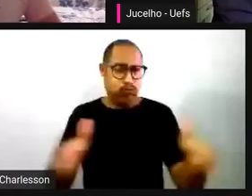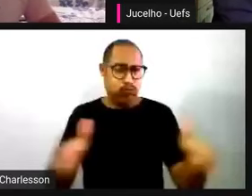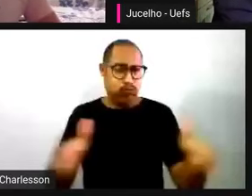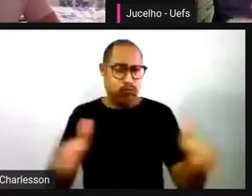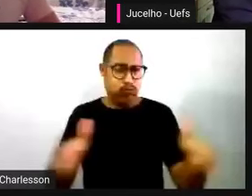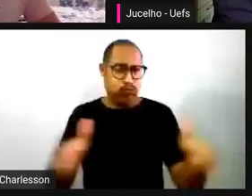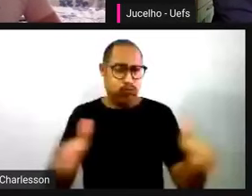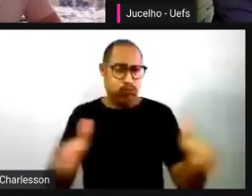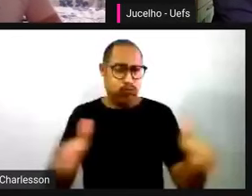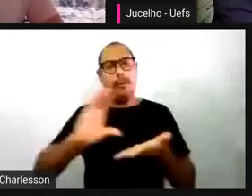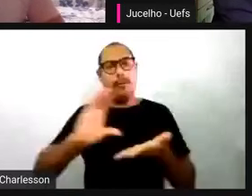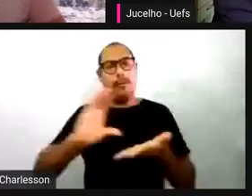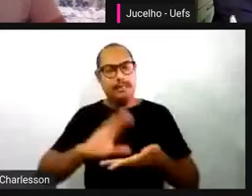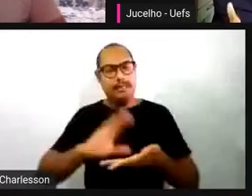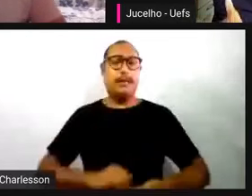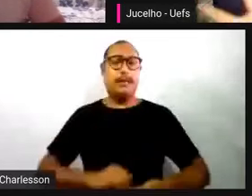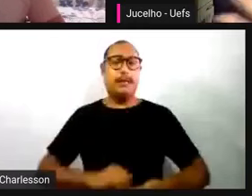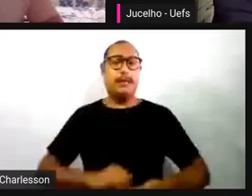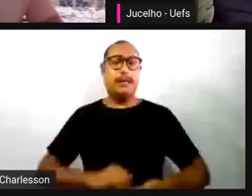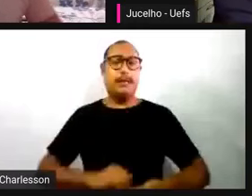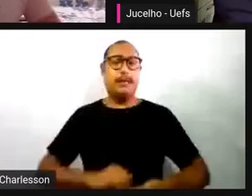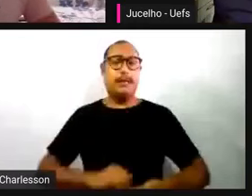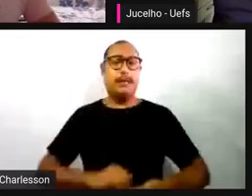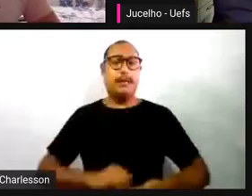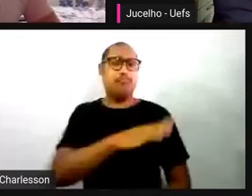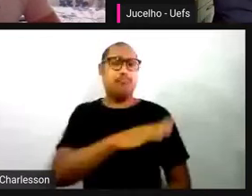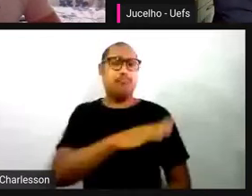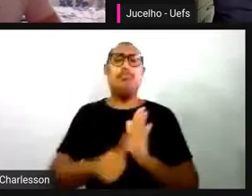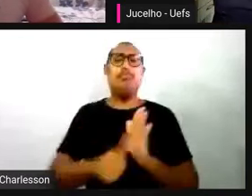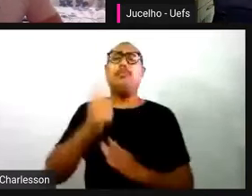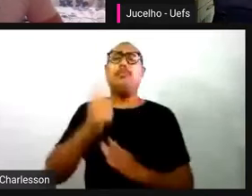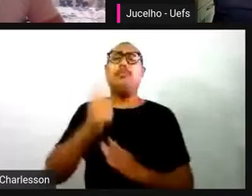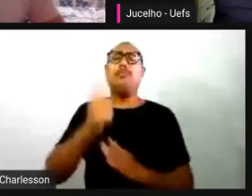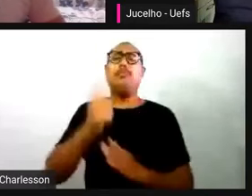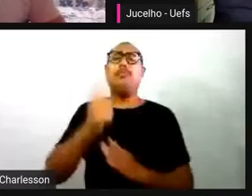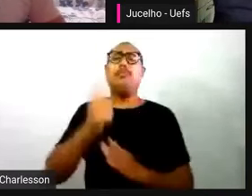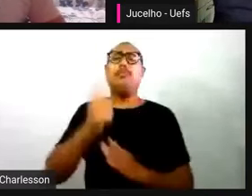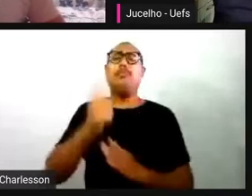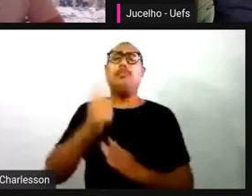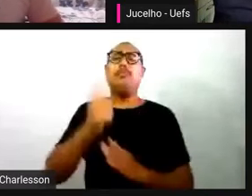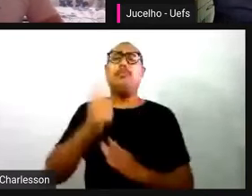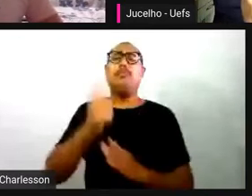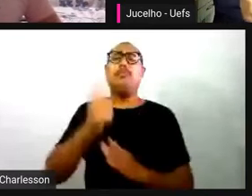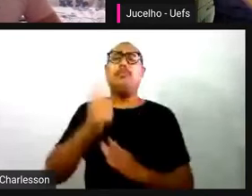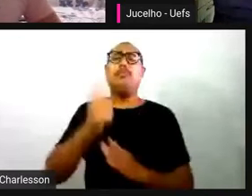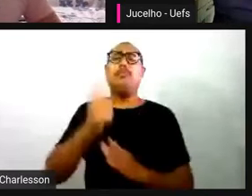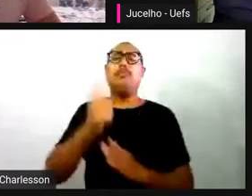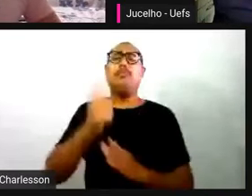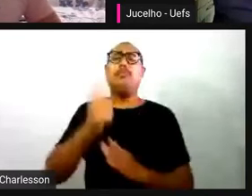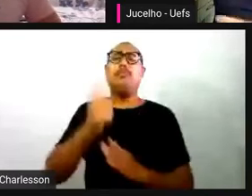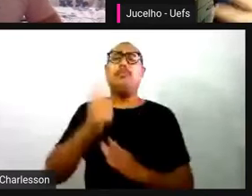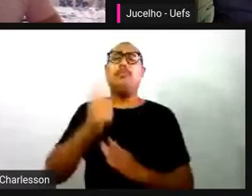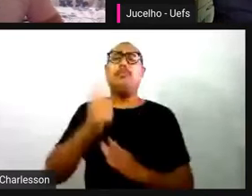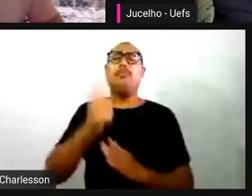que consideram os ciganos de uma forma generalista, como se fossem uma família e que não tem